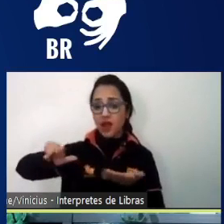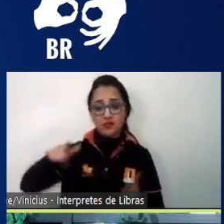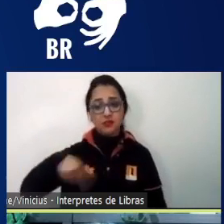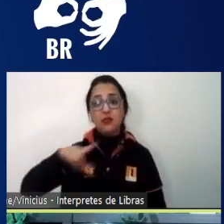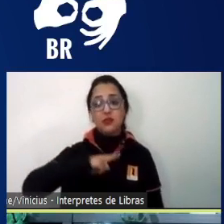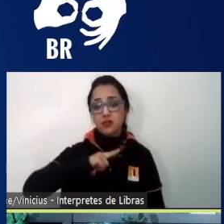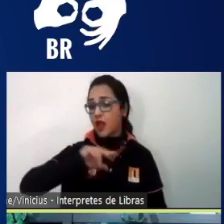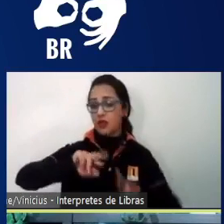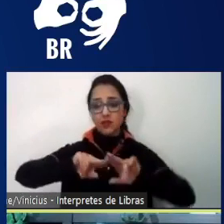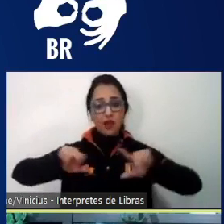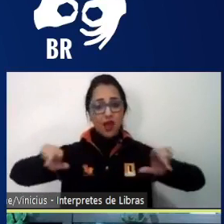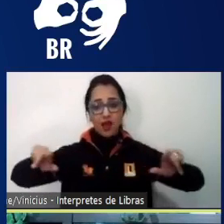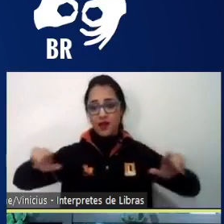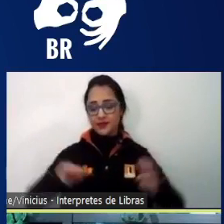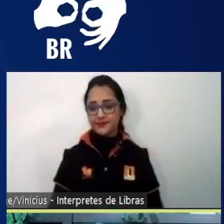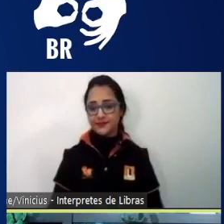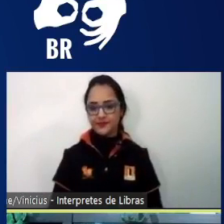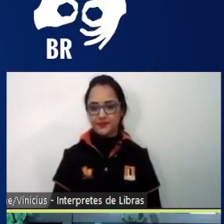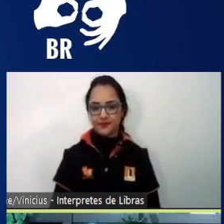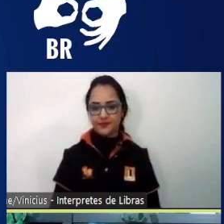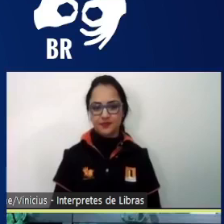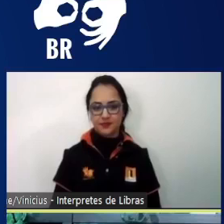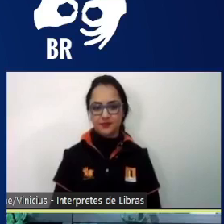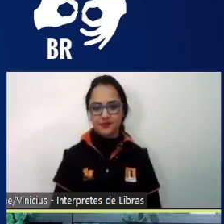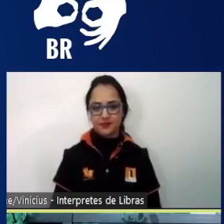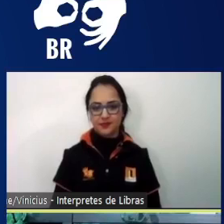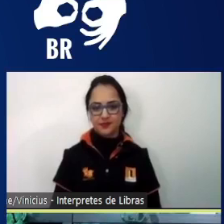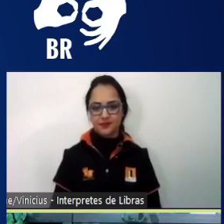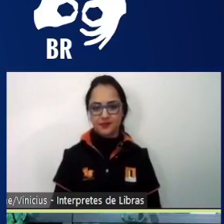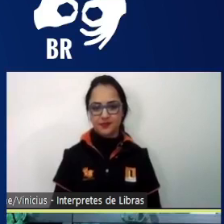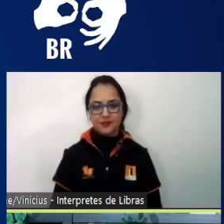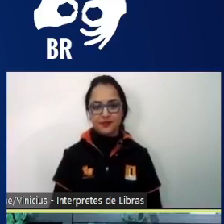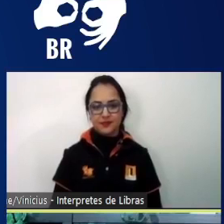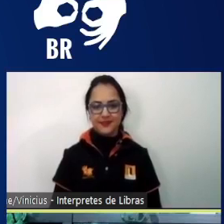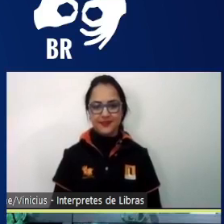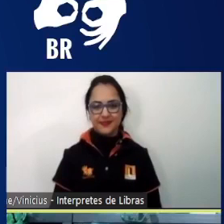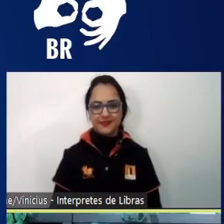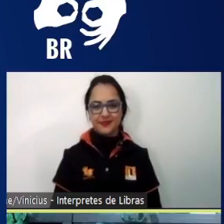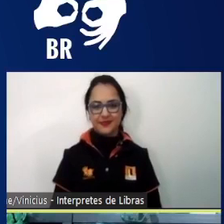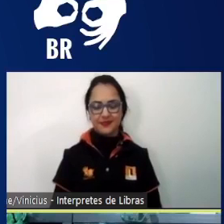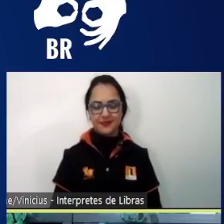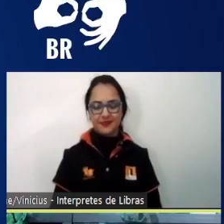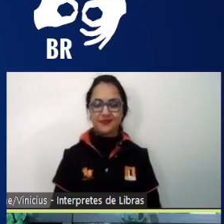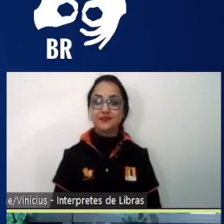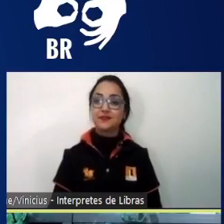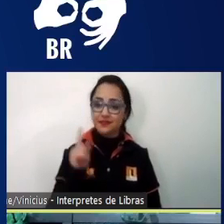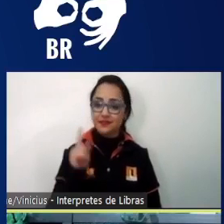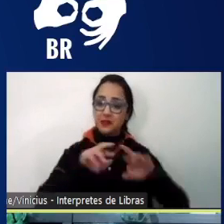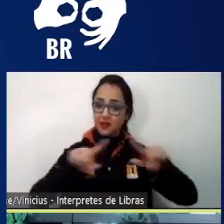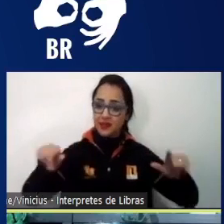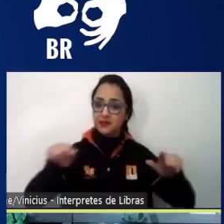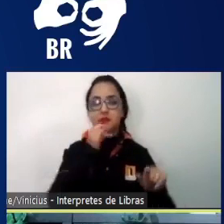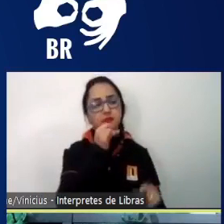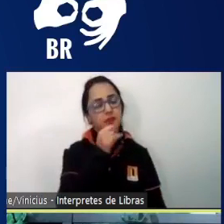Muito simples. E isso pode se referir a pessoas,